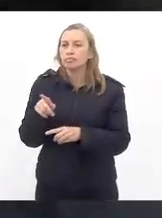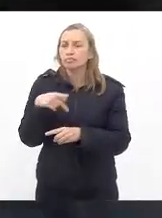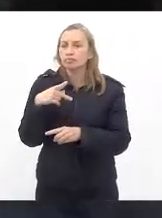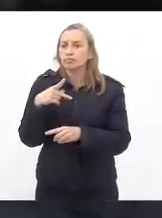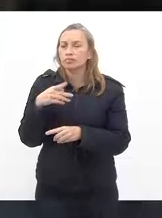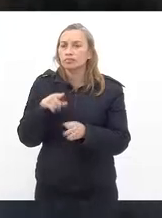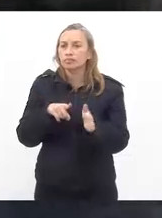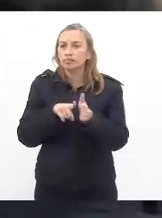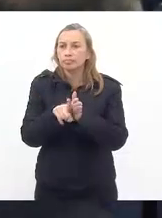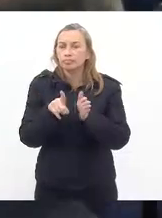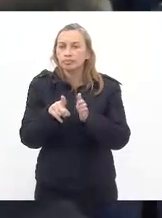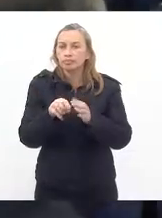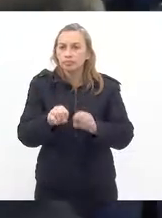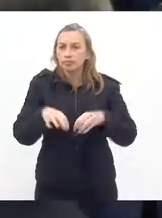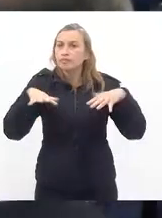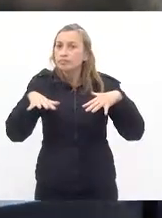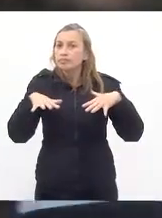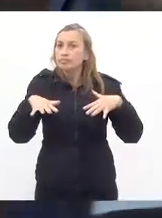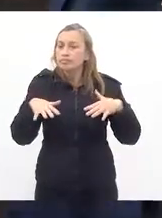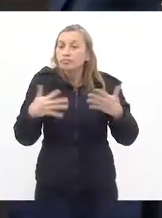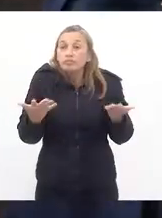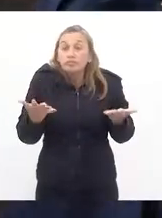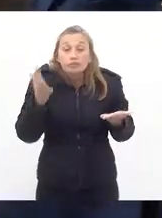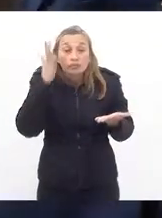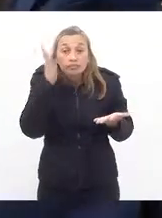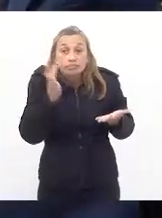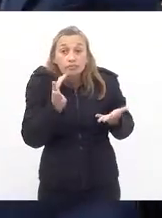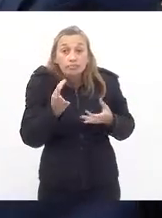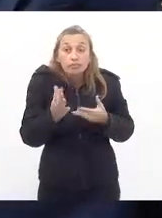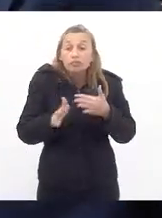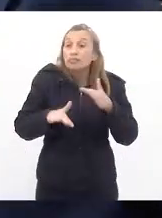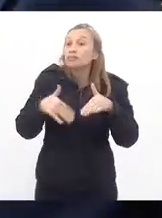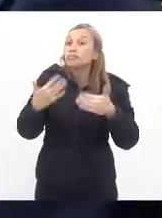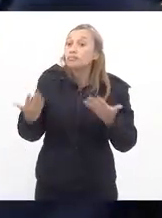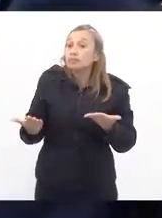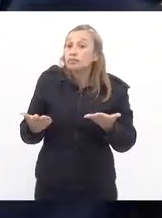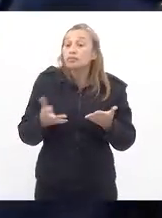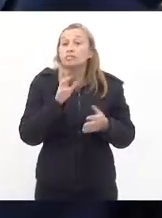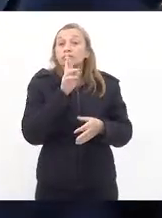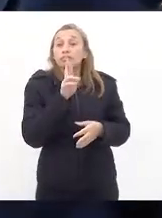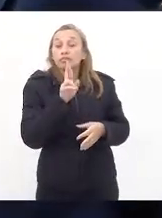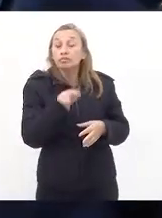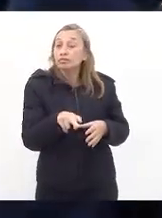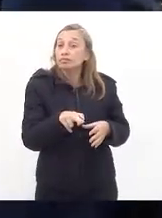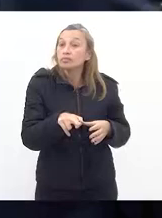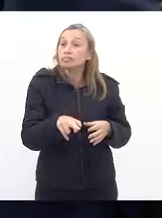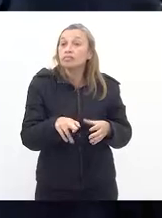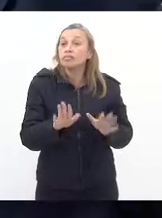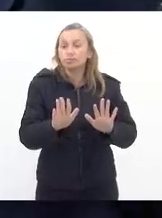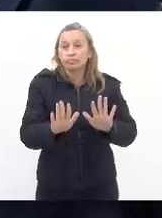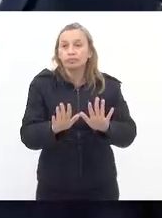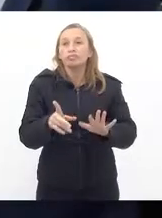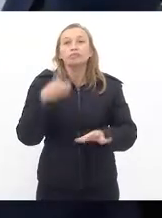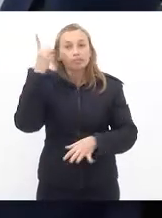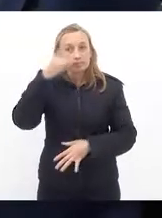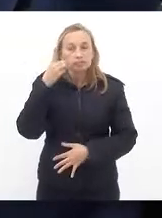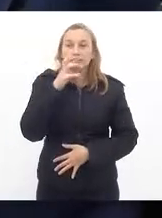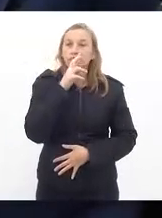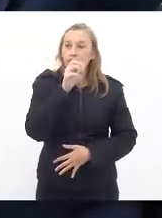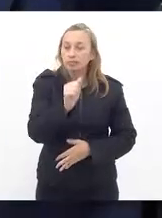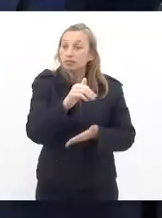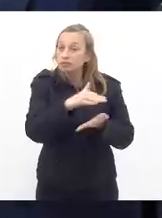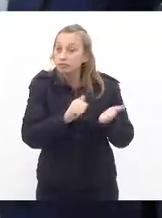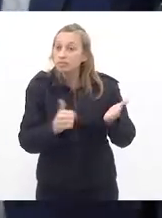ao plenário não é igual não foi o encaminhamento que vossa excelência é que tá do Rodrigo Amorim